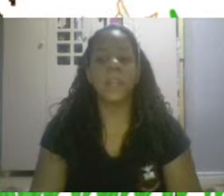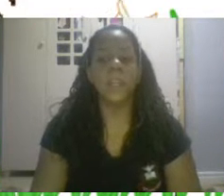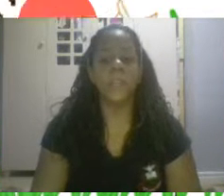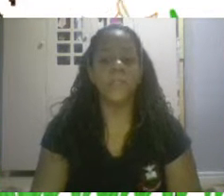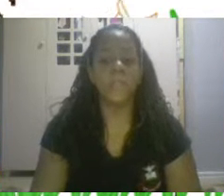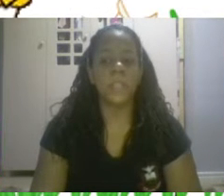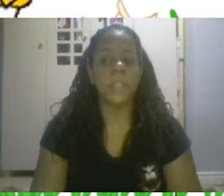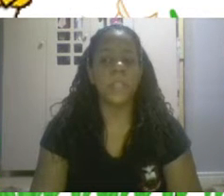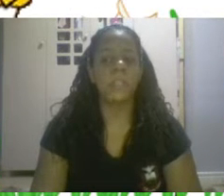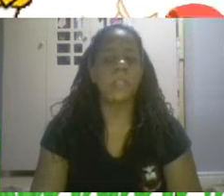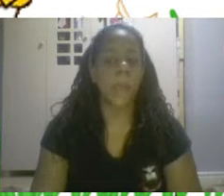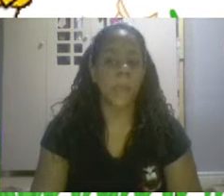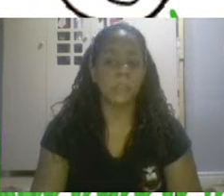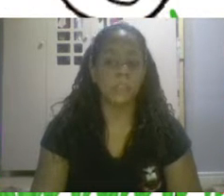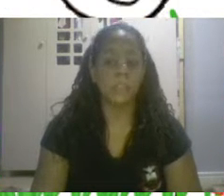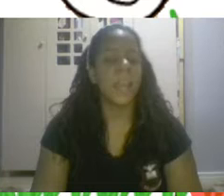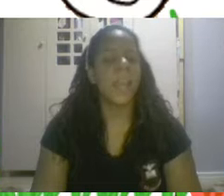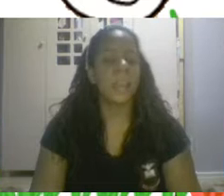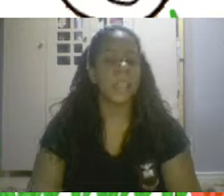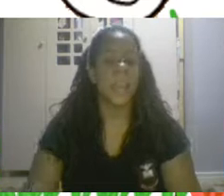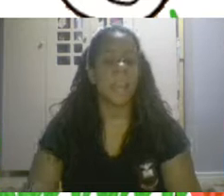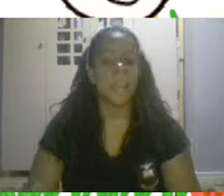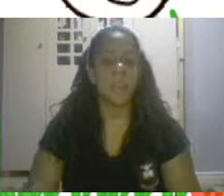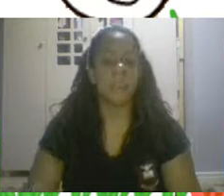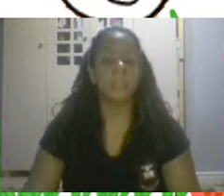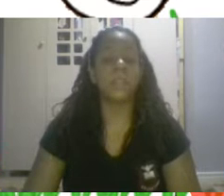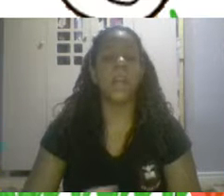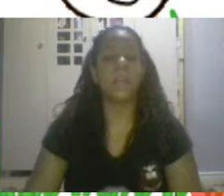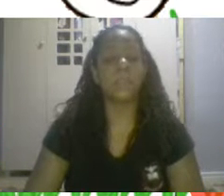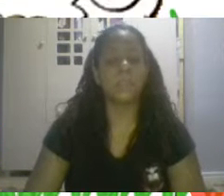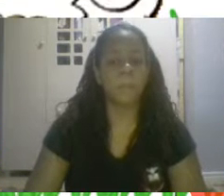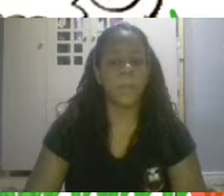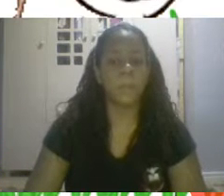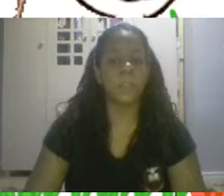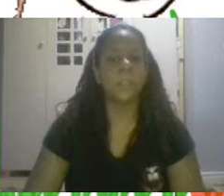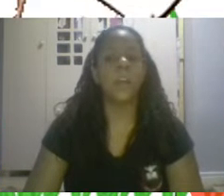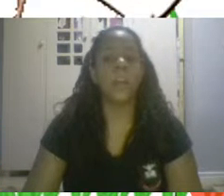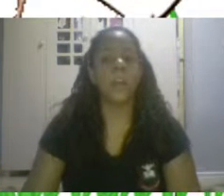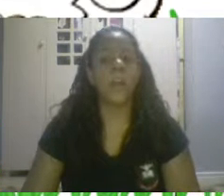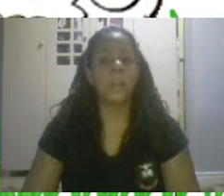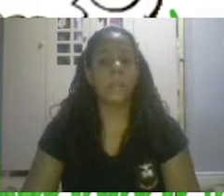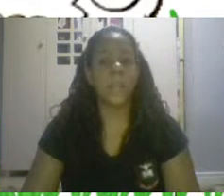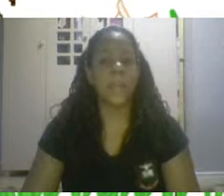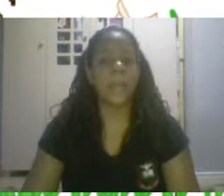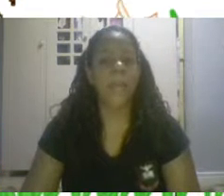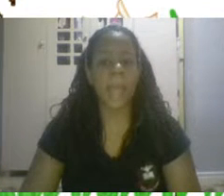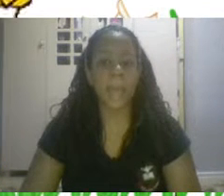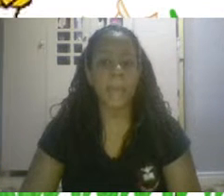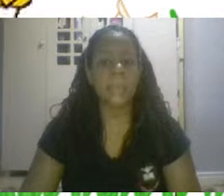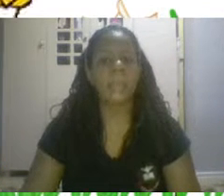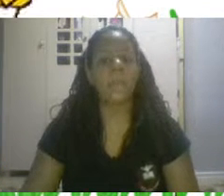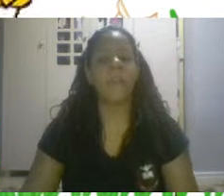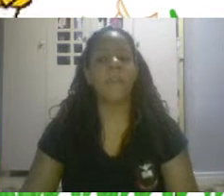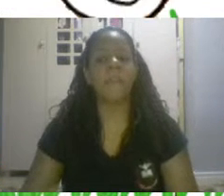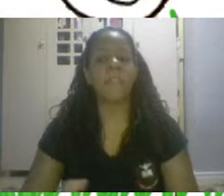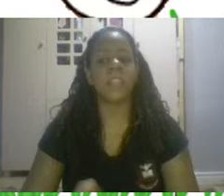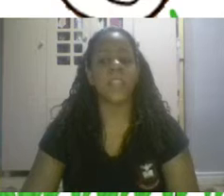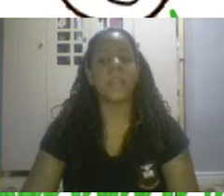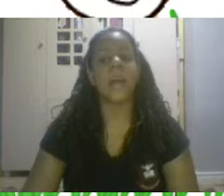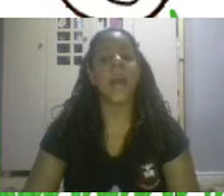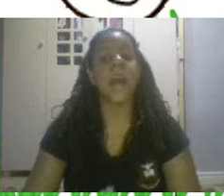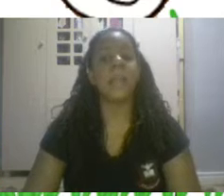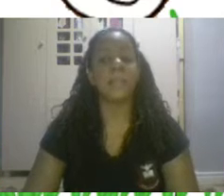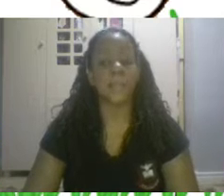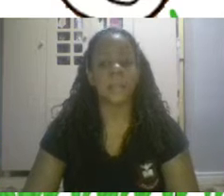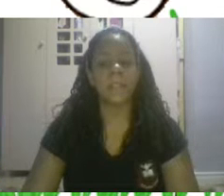animais onívoros, eles são espertos. Eles se alimentam tanto de plantas quanto de carnes. Então, através